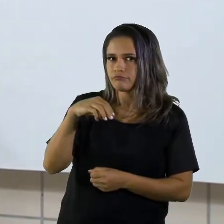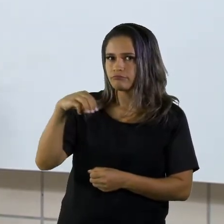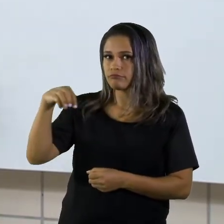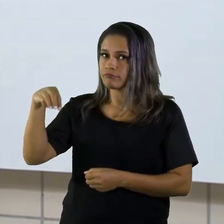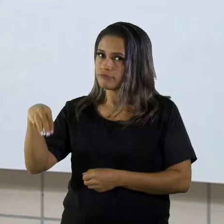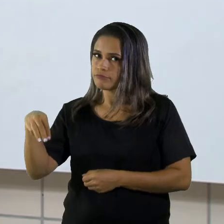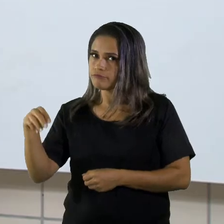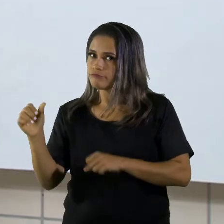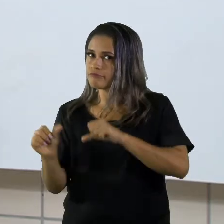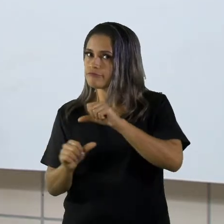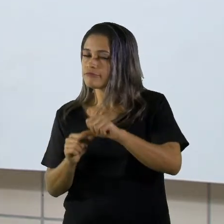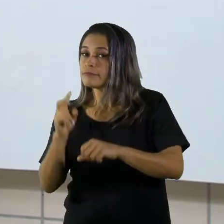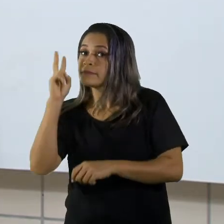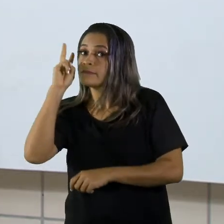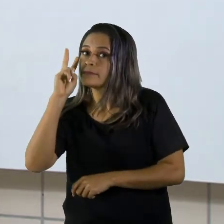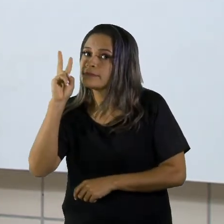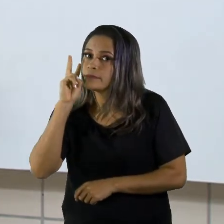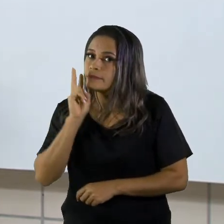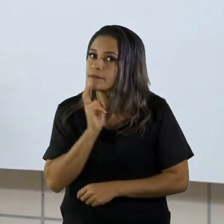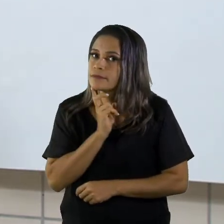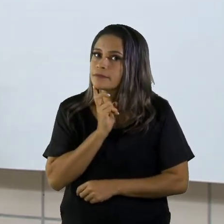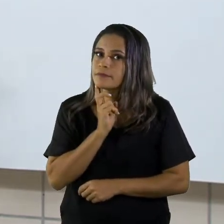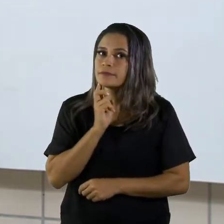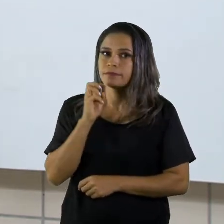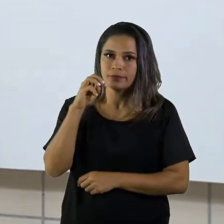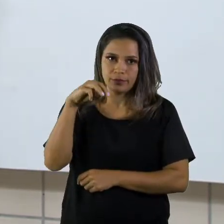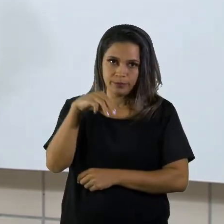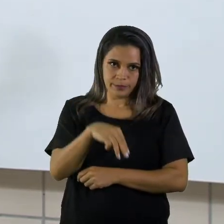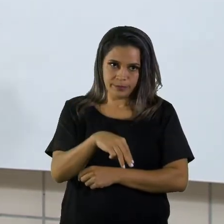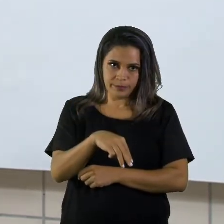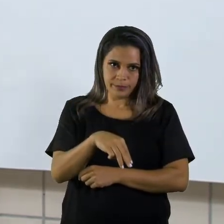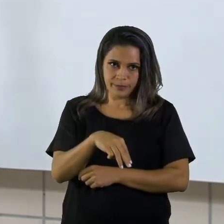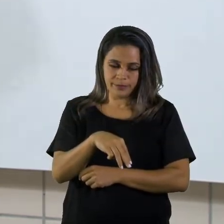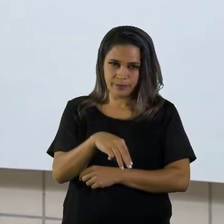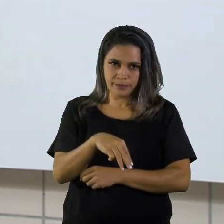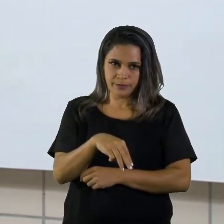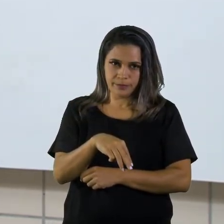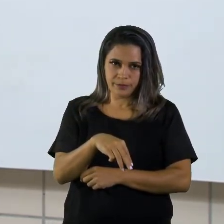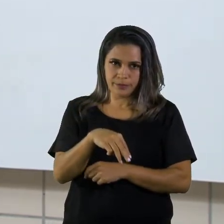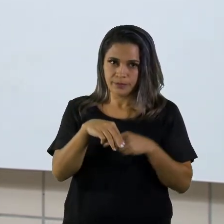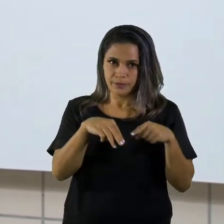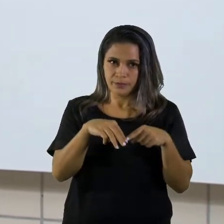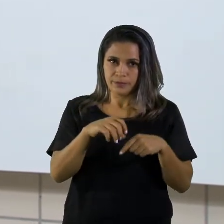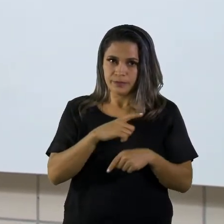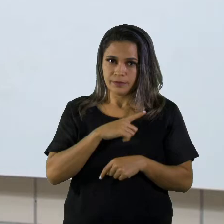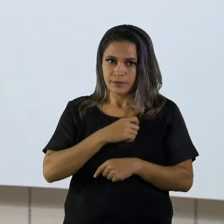bem, lembrem-se que 1 metro tem quantos centímetros?